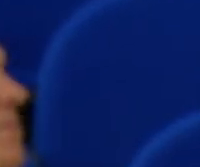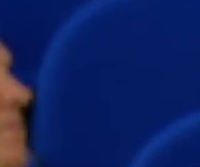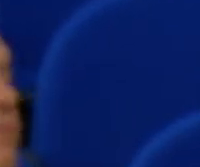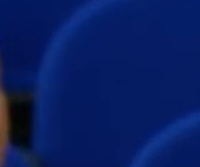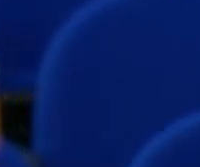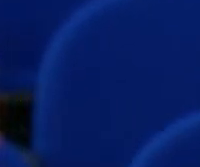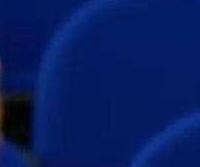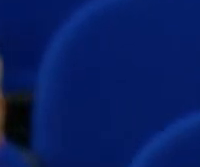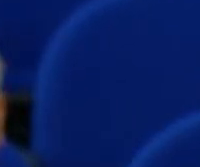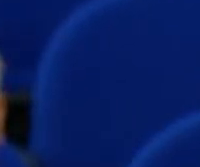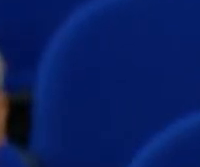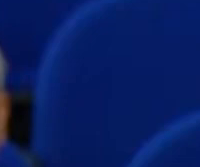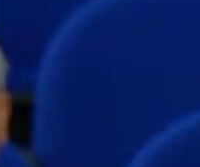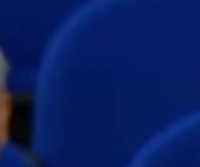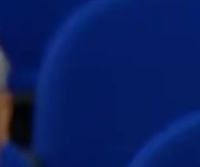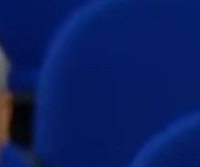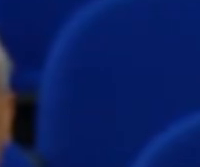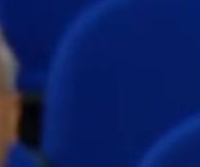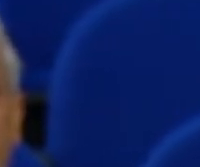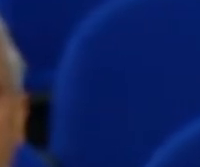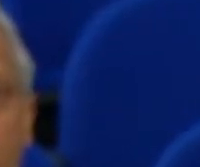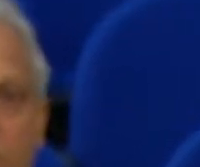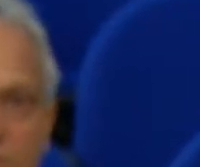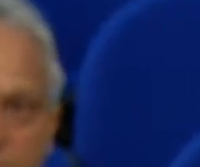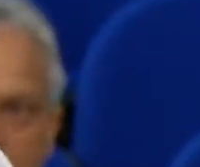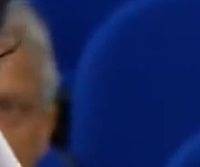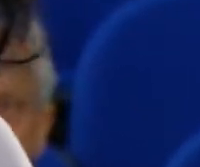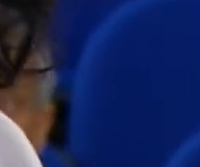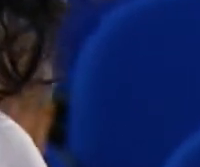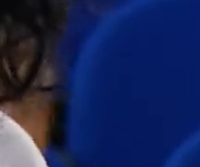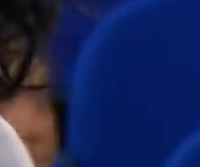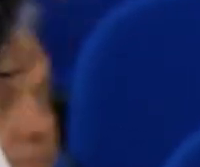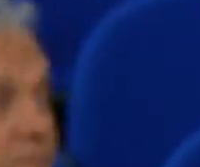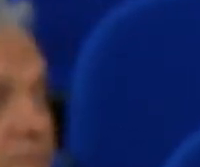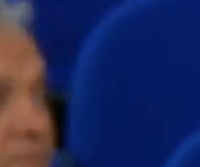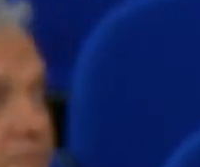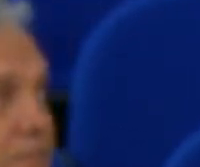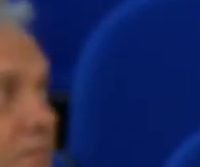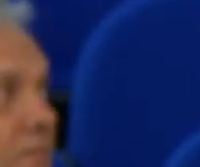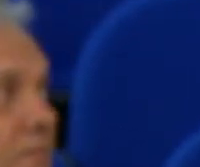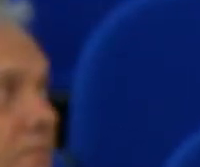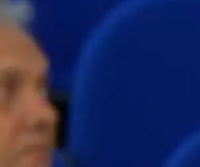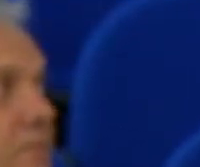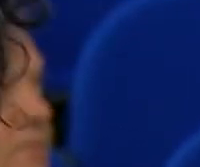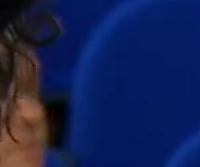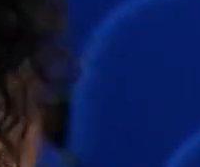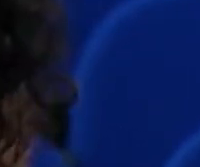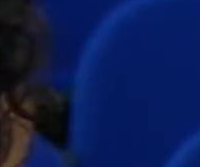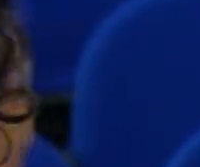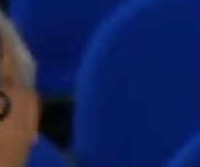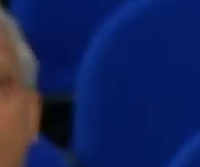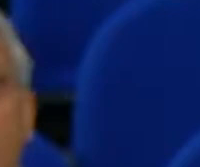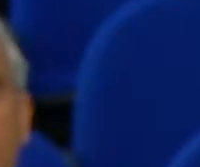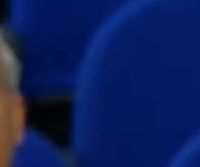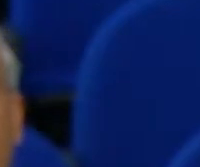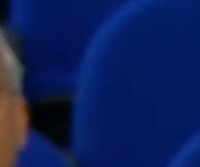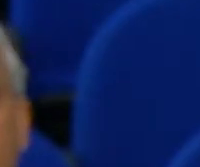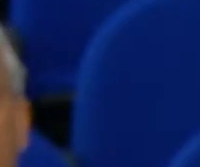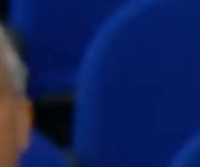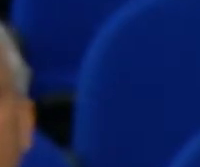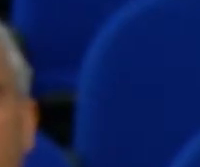tem discriminação, tem algumas ações que são repetidas, né? Deixa eu citar aqui